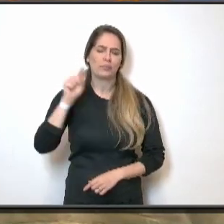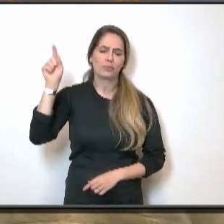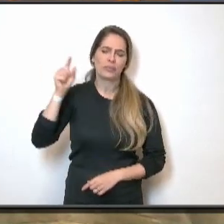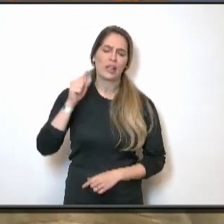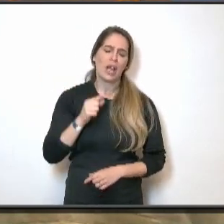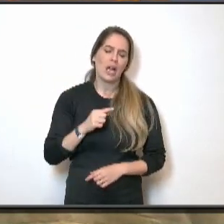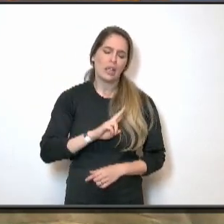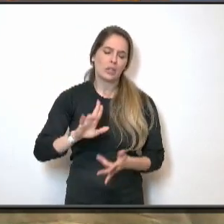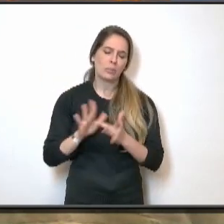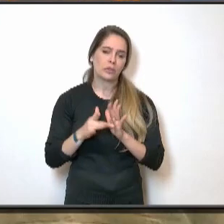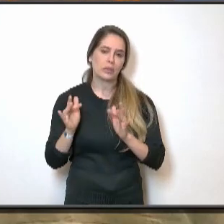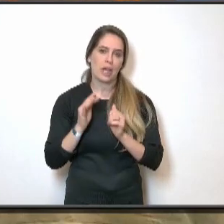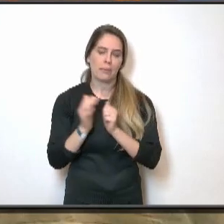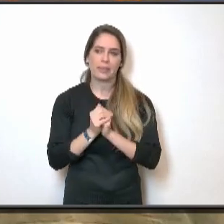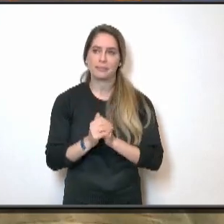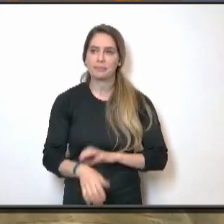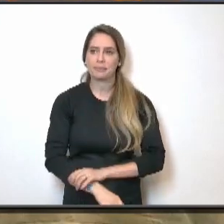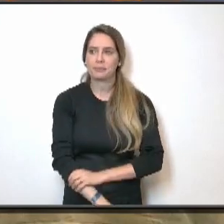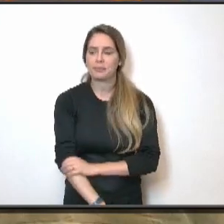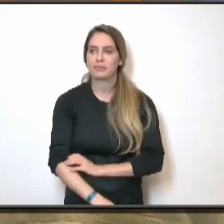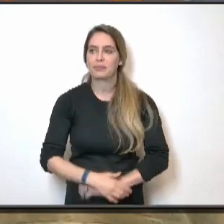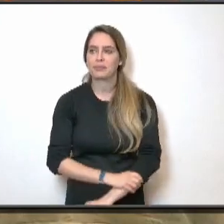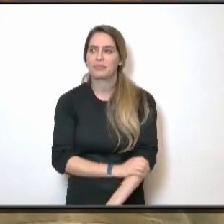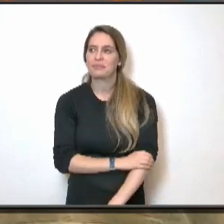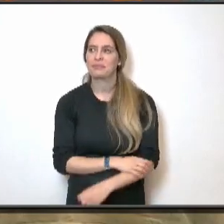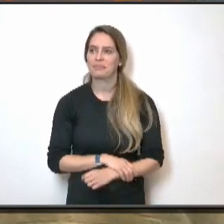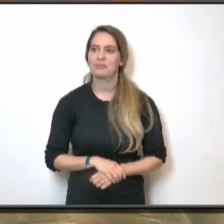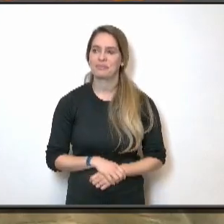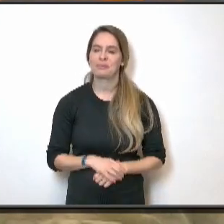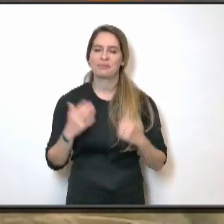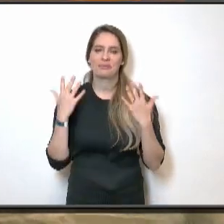Nós oramos em nome de Jesus. Amém. Amém. Vamos adorar o Senhor.